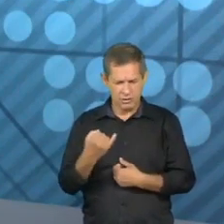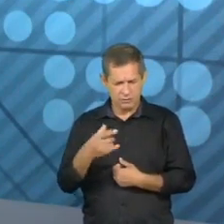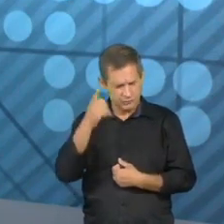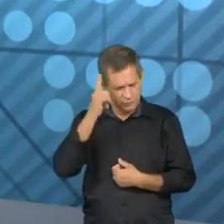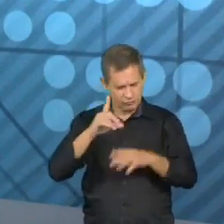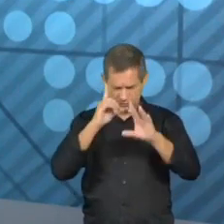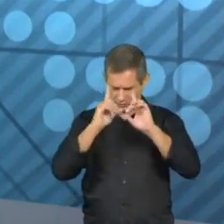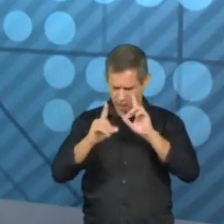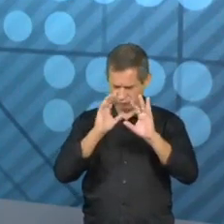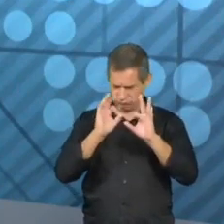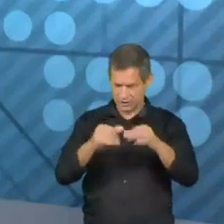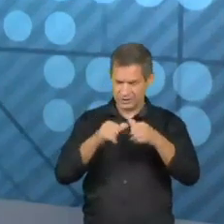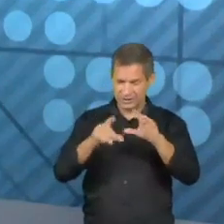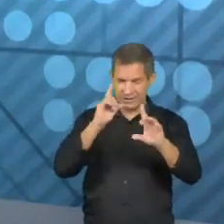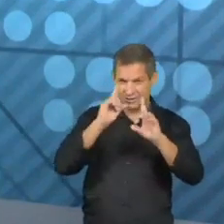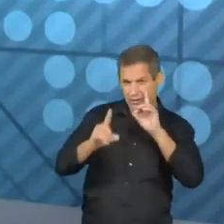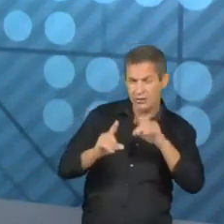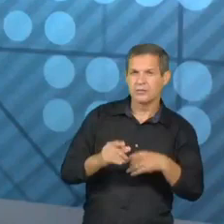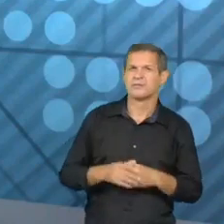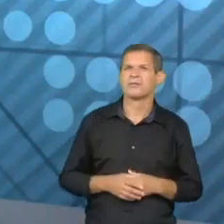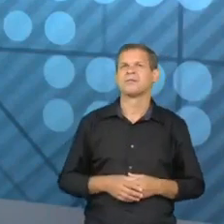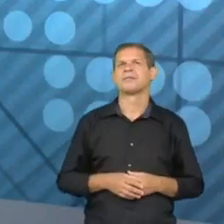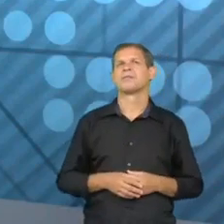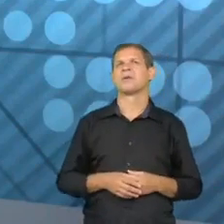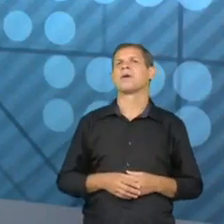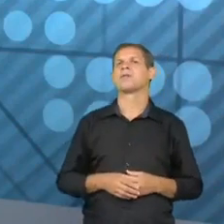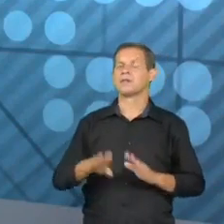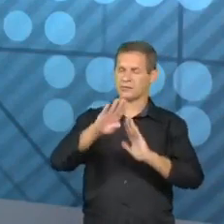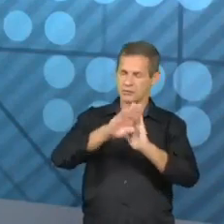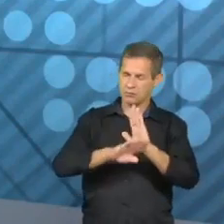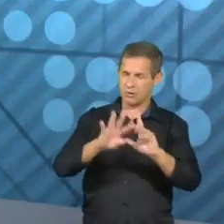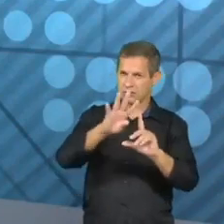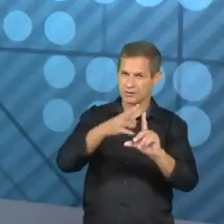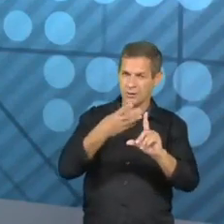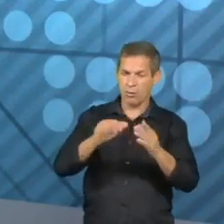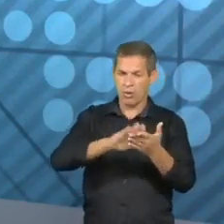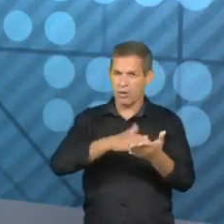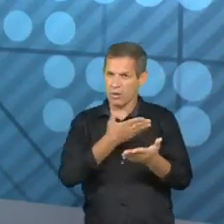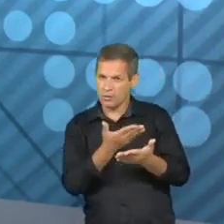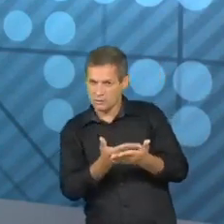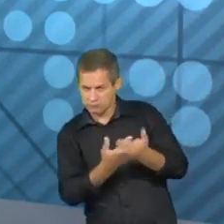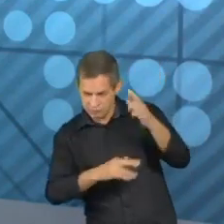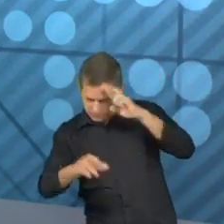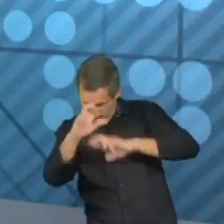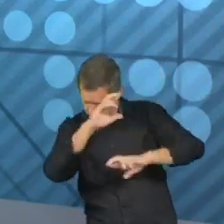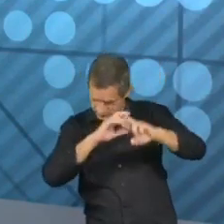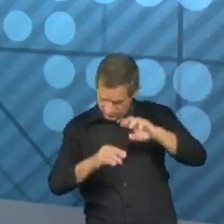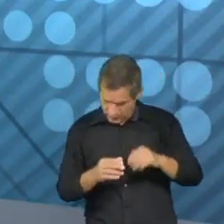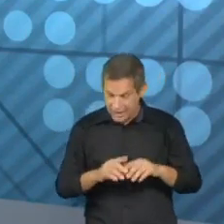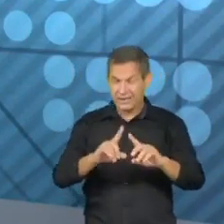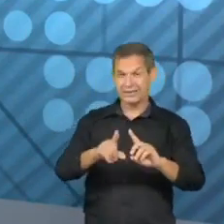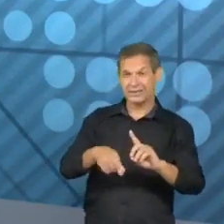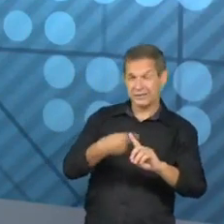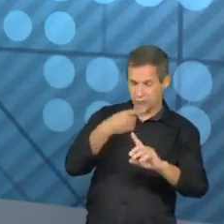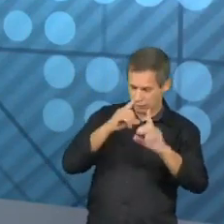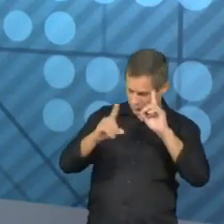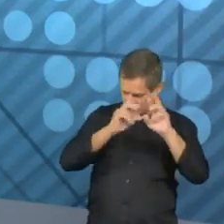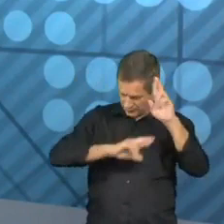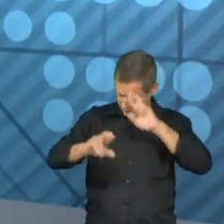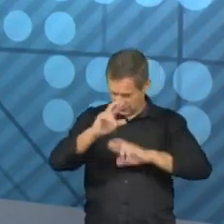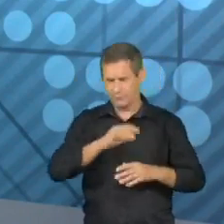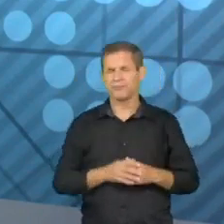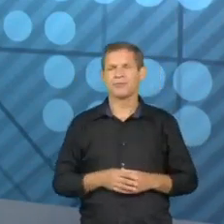coletados dados e esses dados serem processados, interpretados, analisados e a partir desta